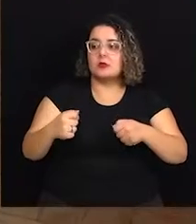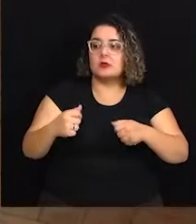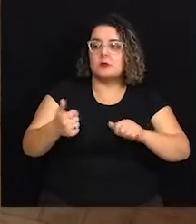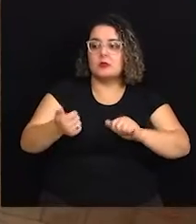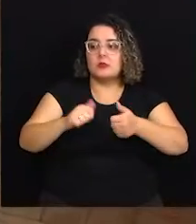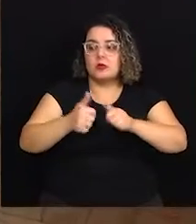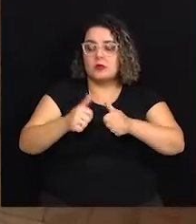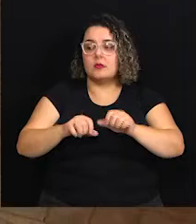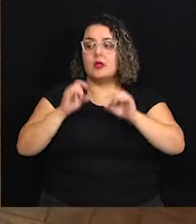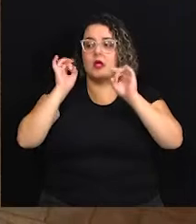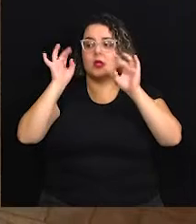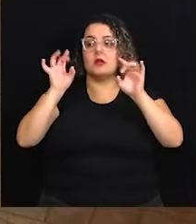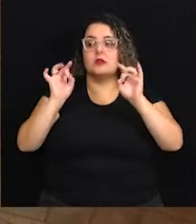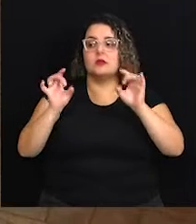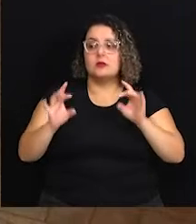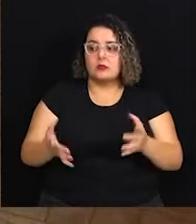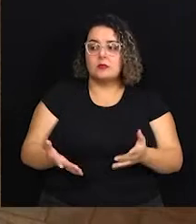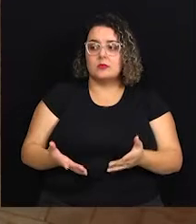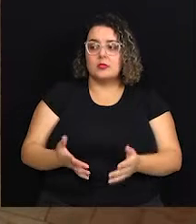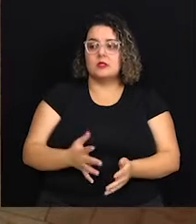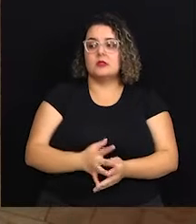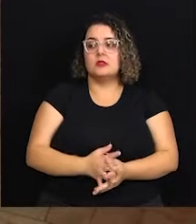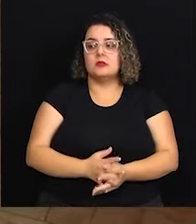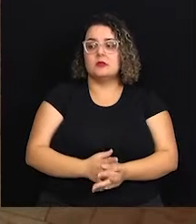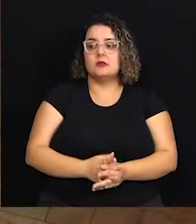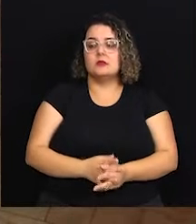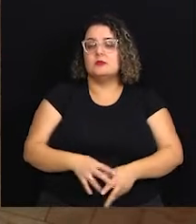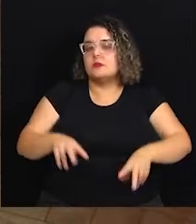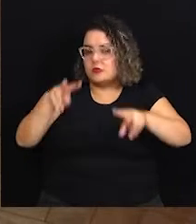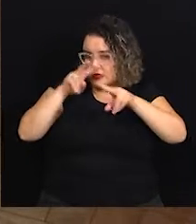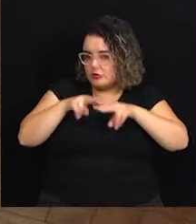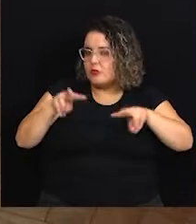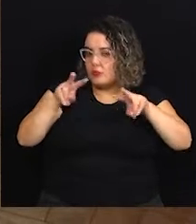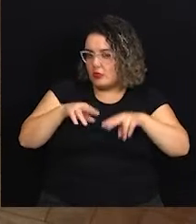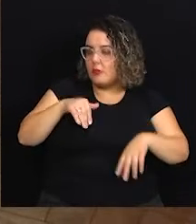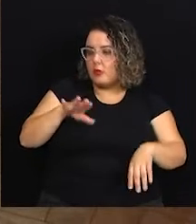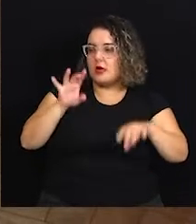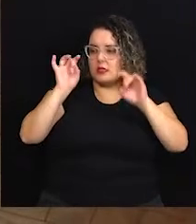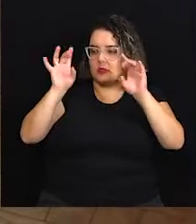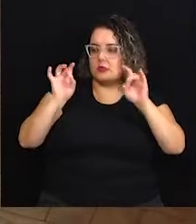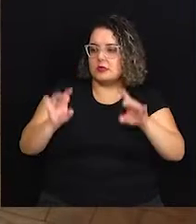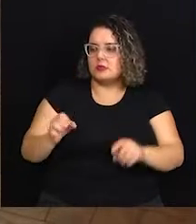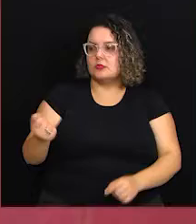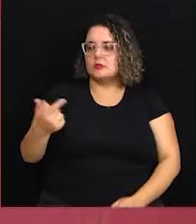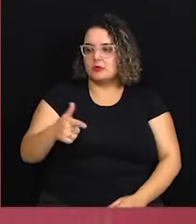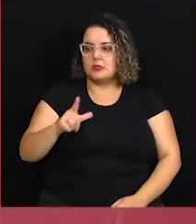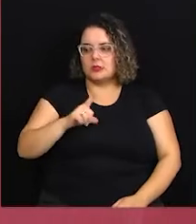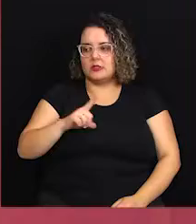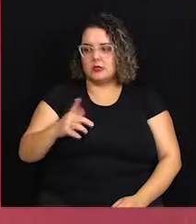avaliação específica, uma avaliação visual mais específica do que a gente tem aí. Aí eu